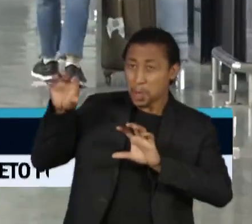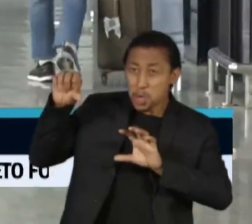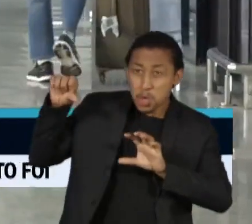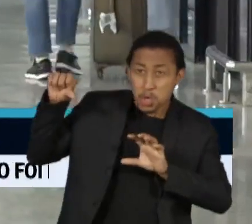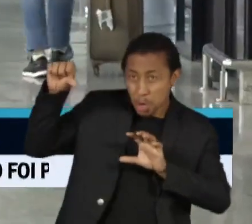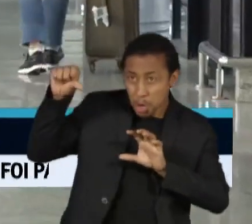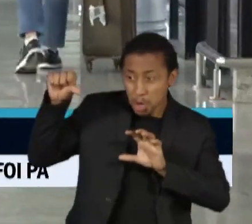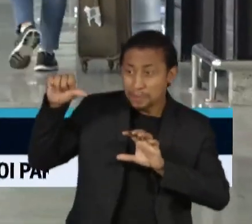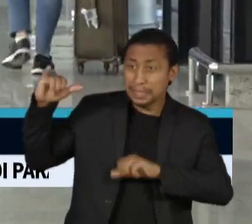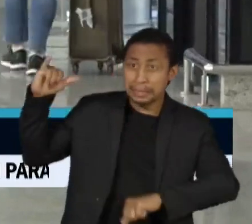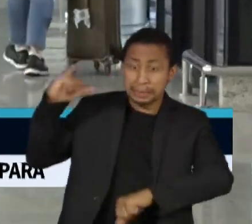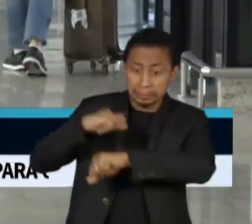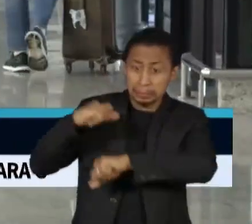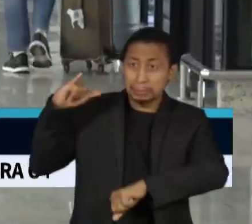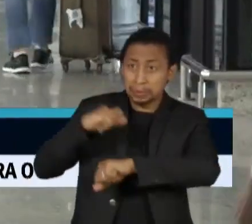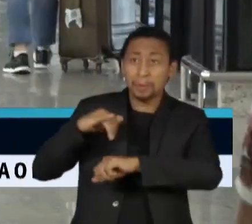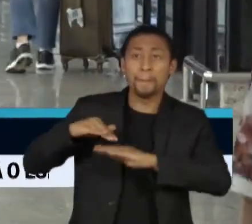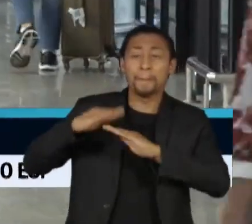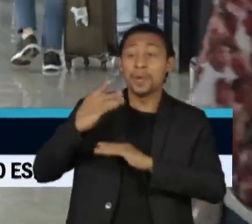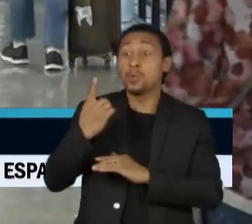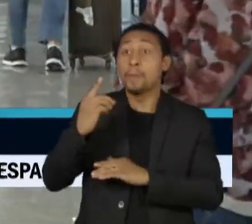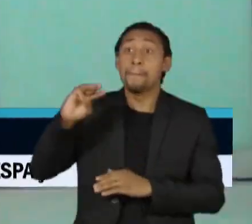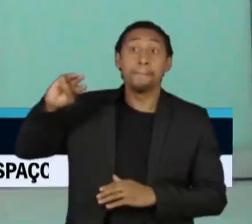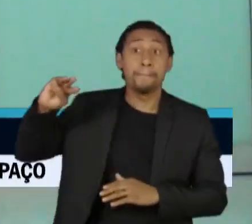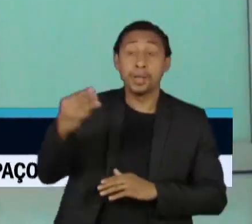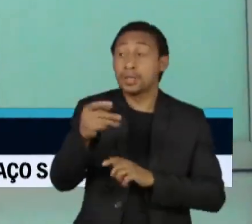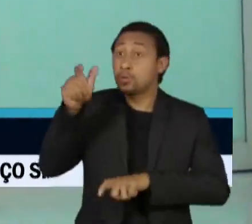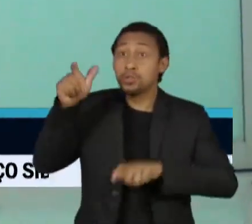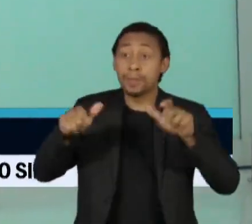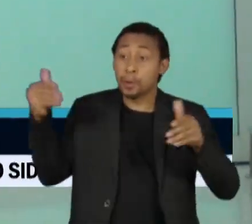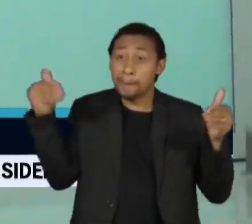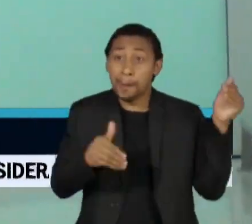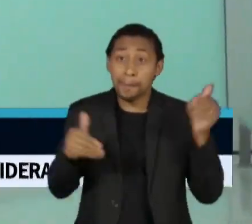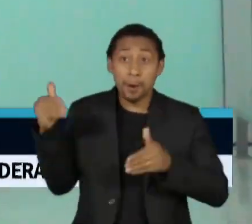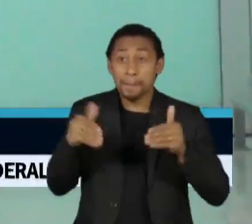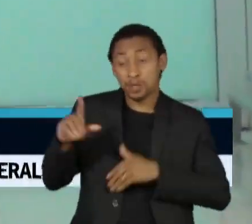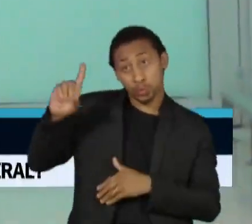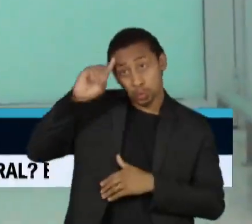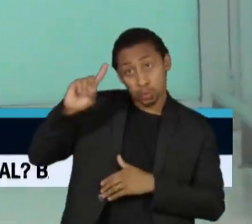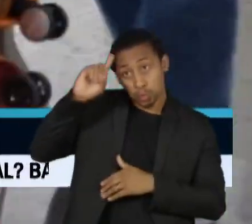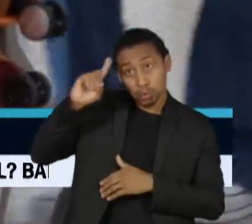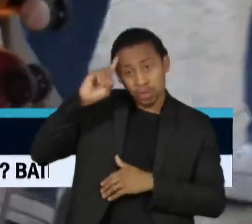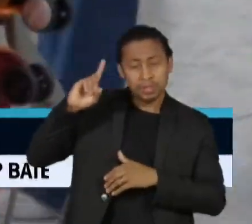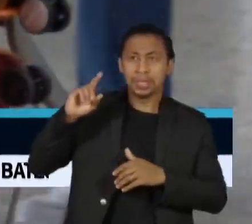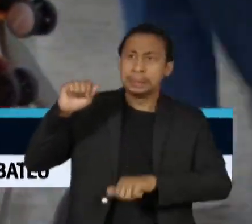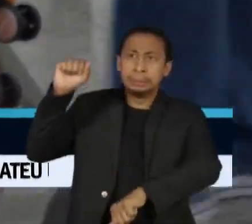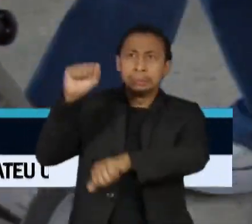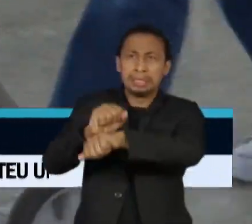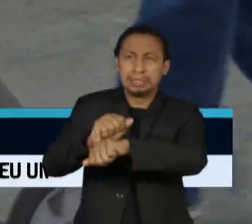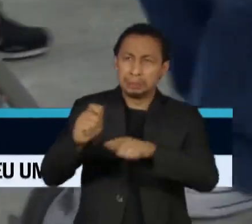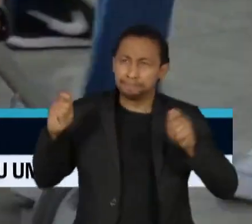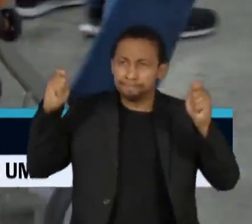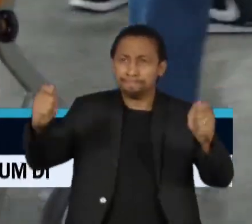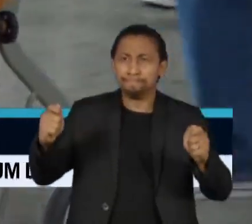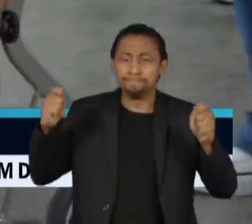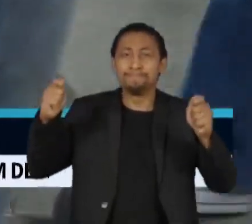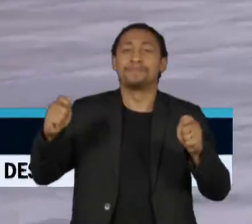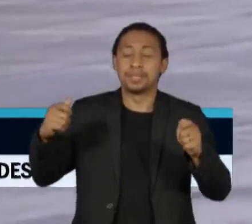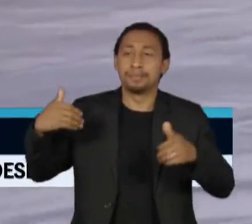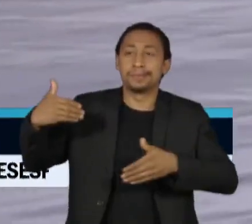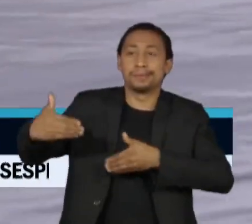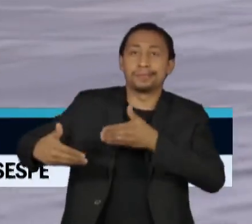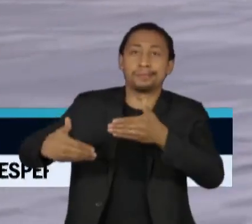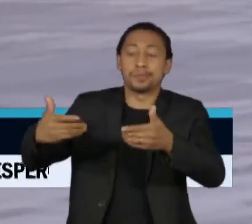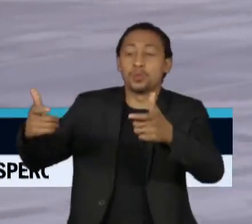recebem mais de 1 milhão de passageiros todos os dias. A paralisação gerou um efeito cascata em terminais